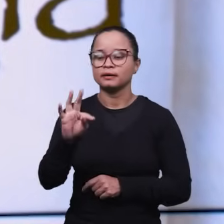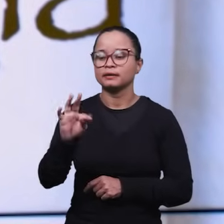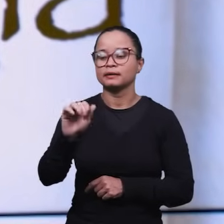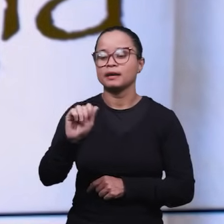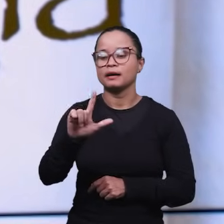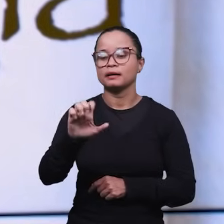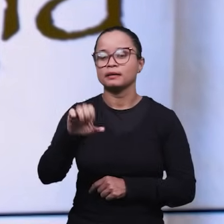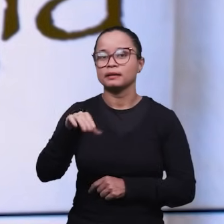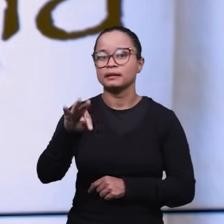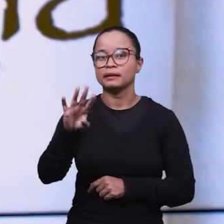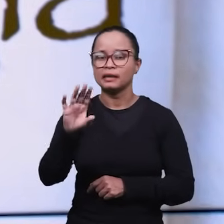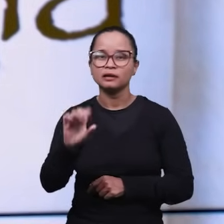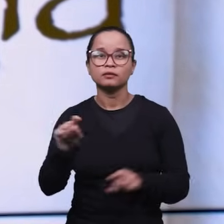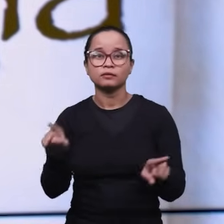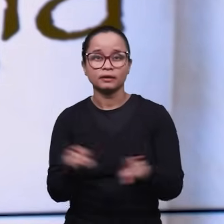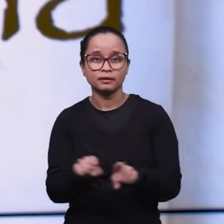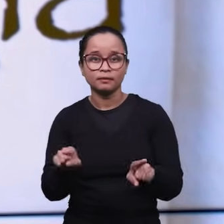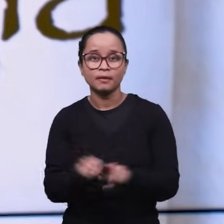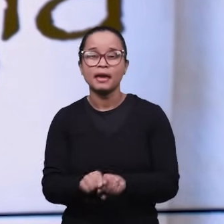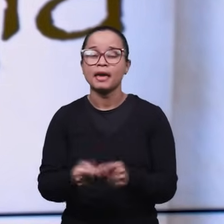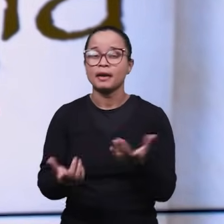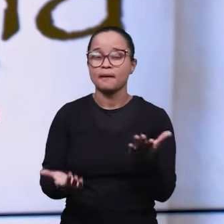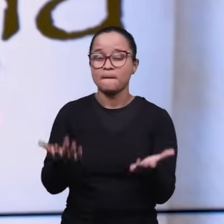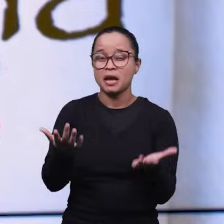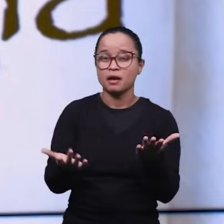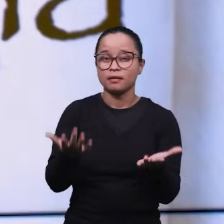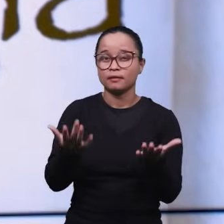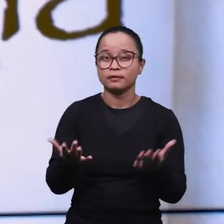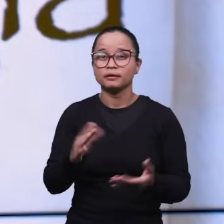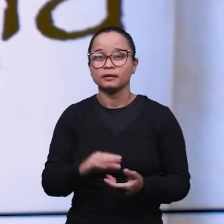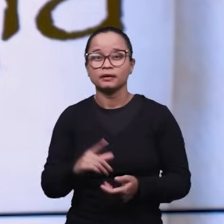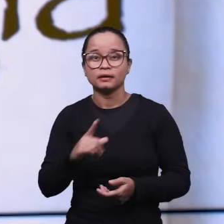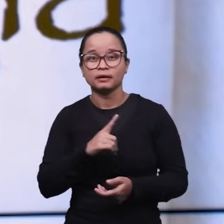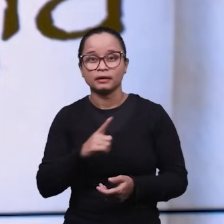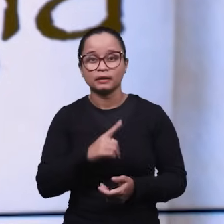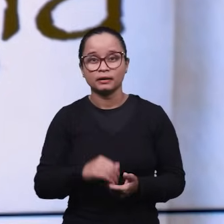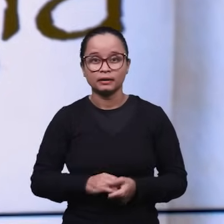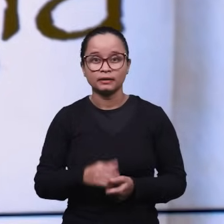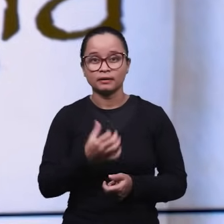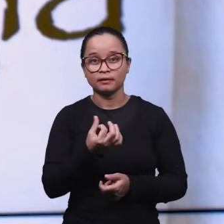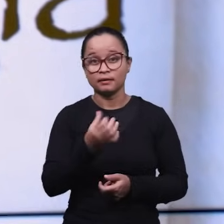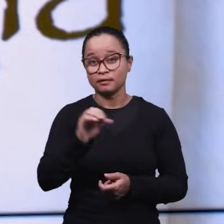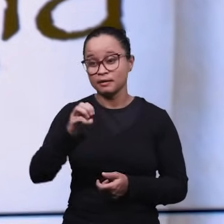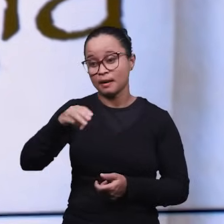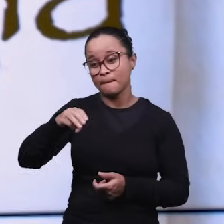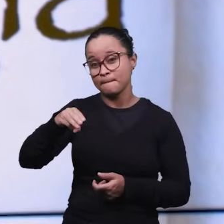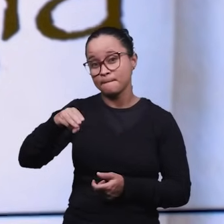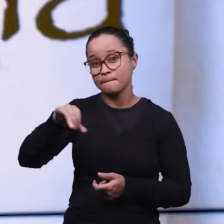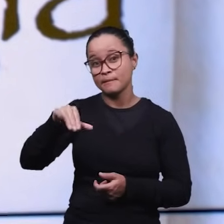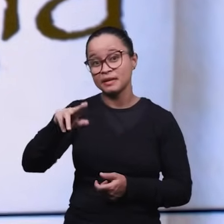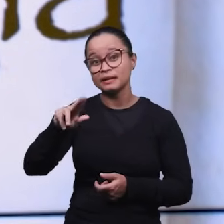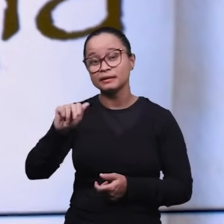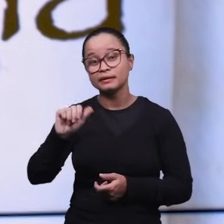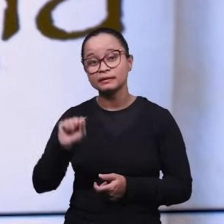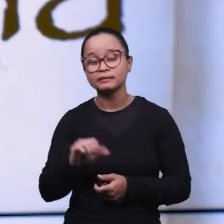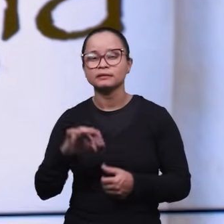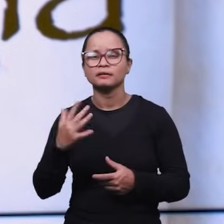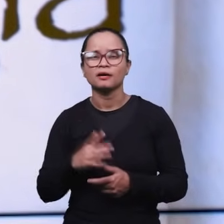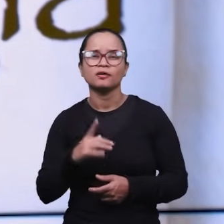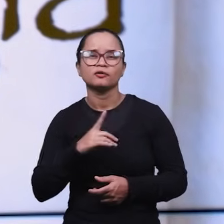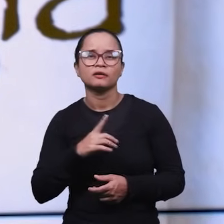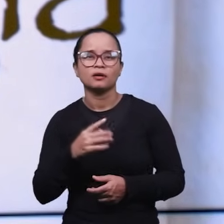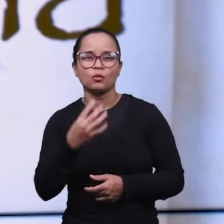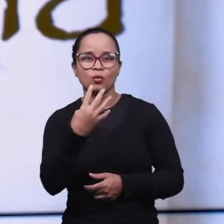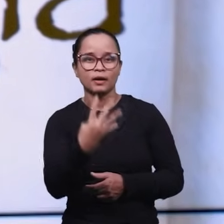era uma medida de peso também, equivalia a 60 minas e o peso era